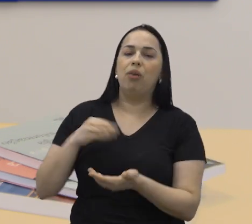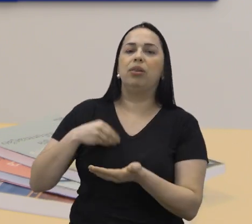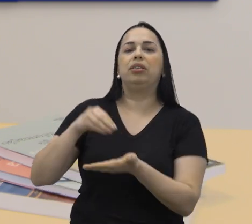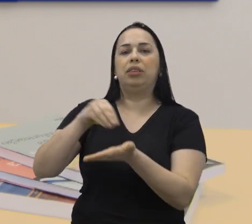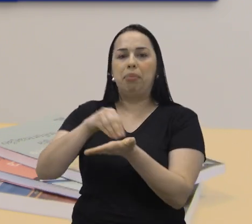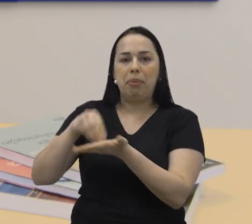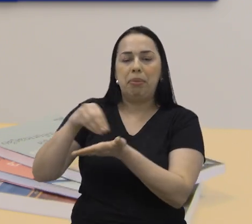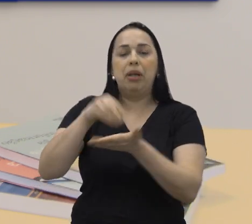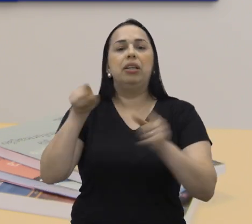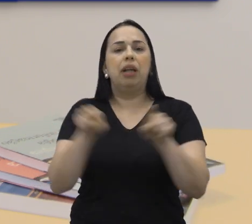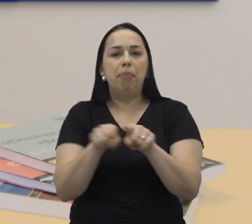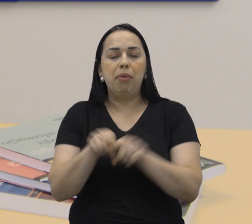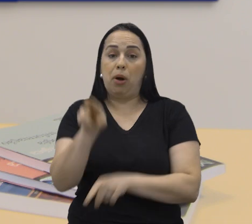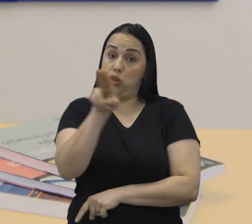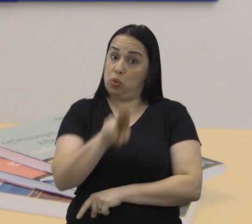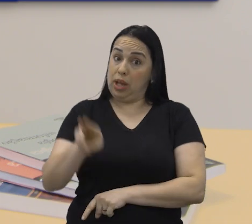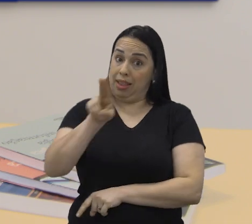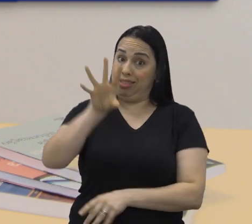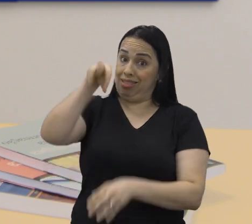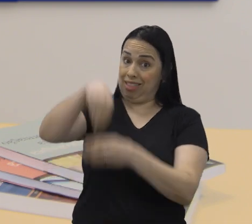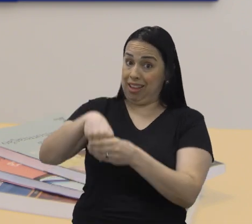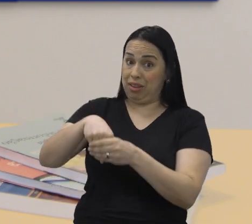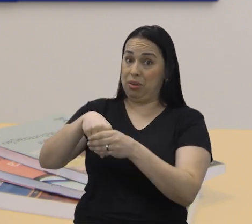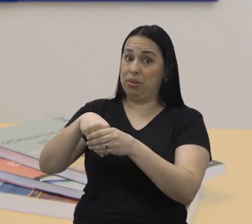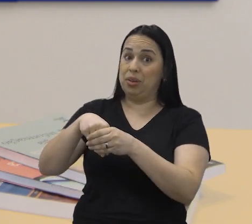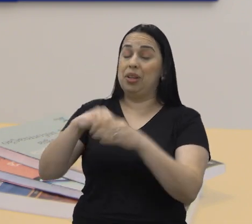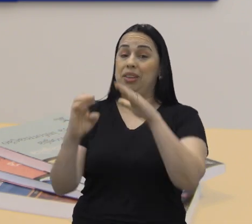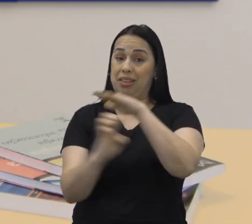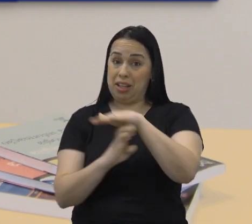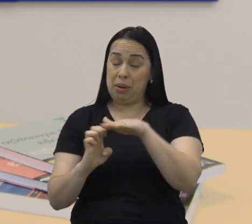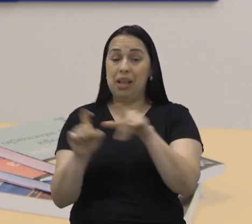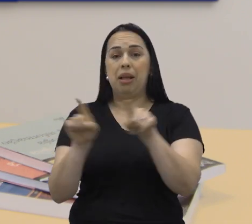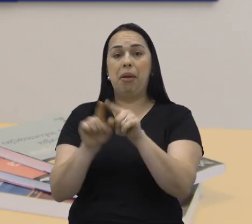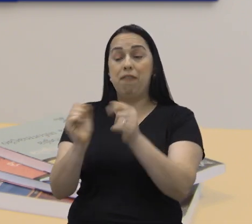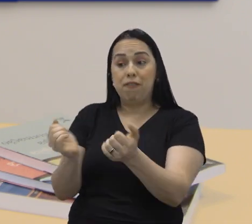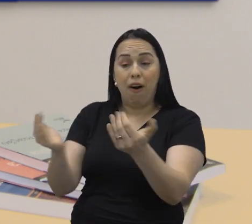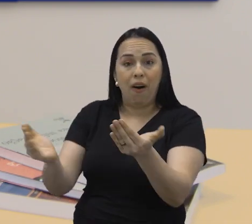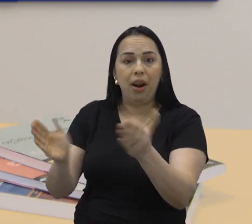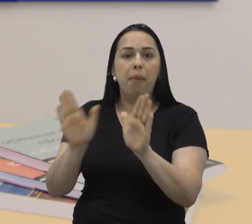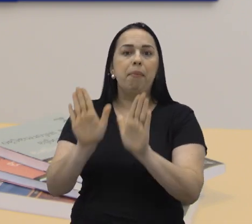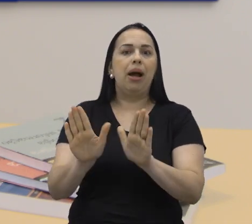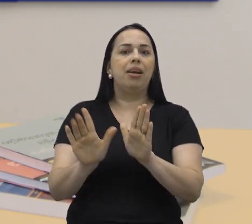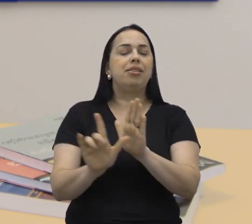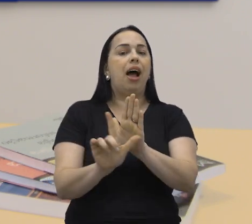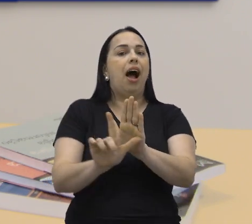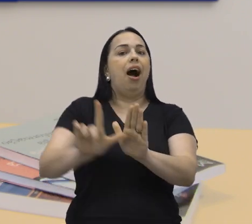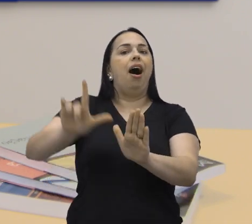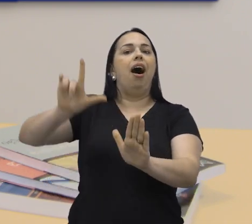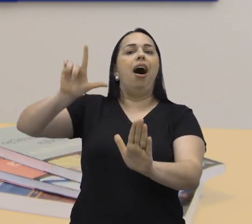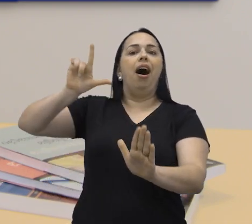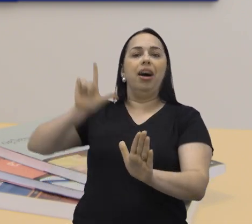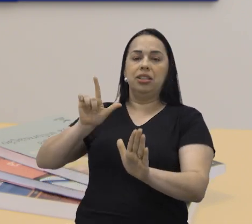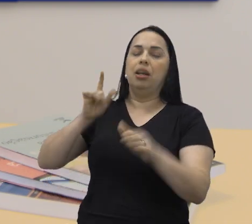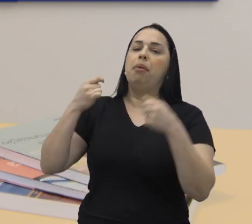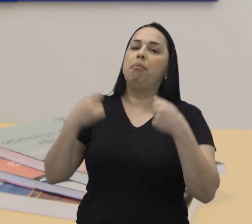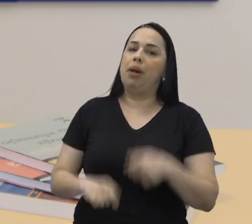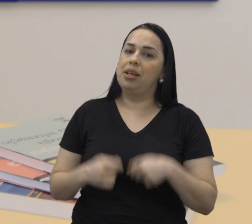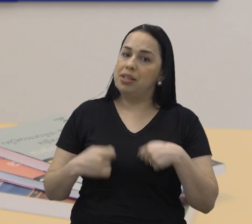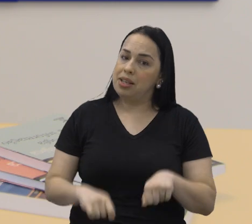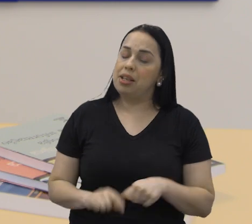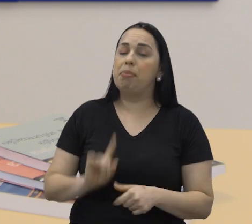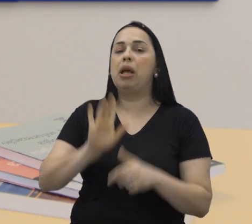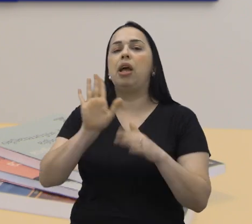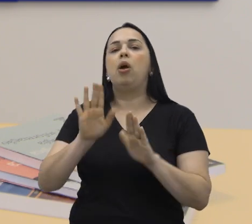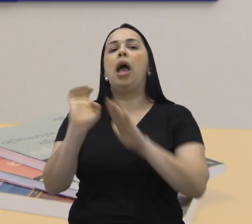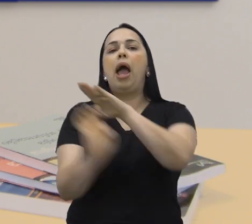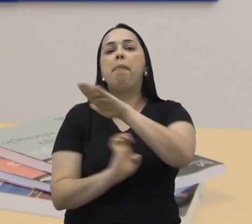fazer gestão que você pode utilizar tanto dentro como externo. A questão é, antes de gamificar, entenda quais são os